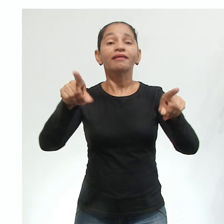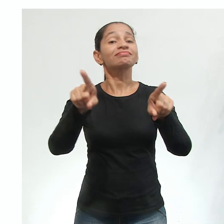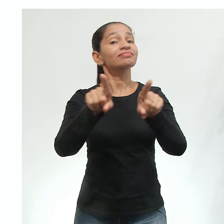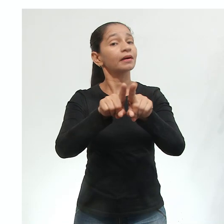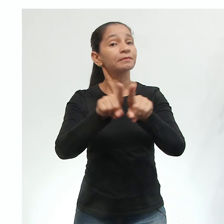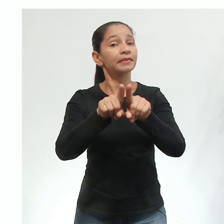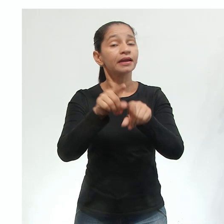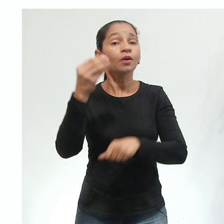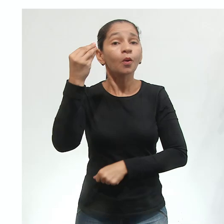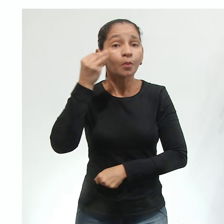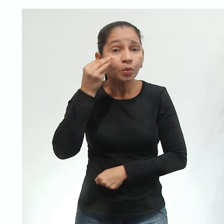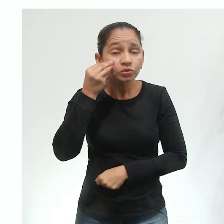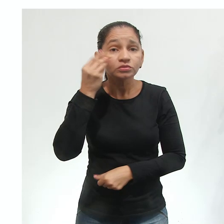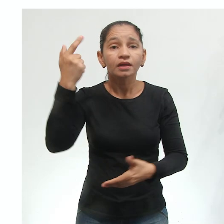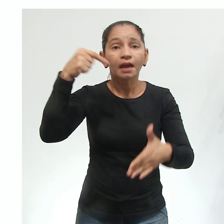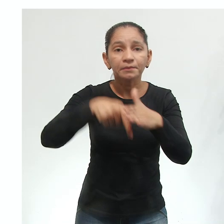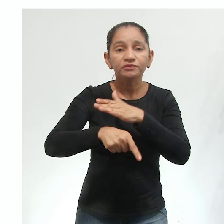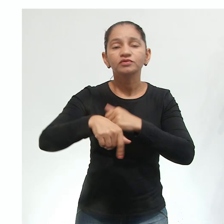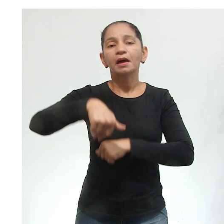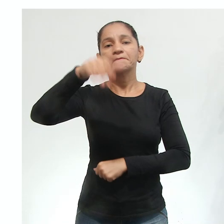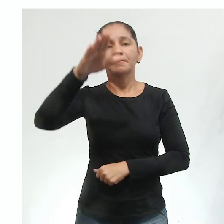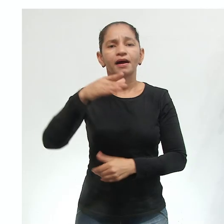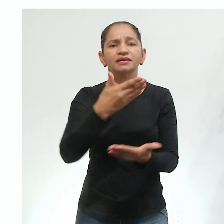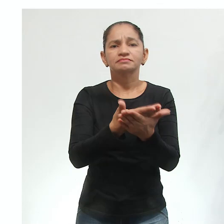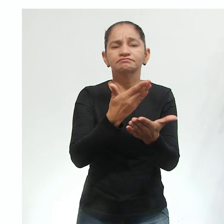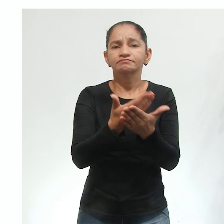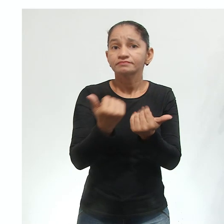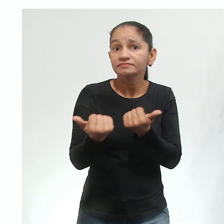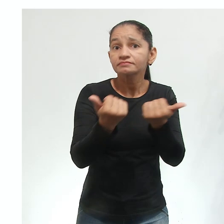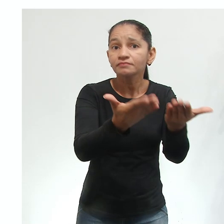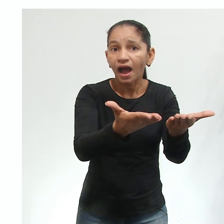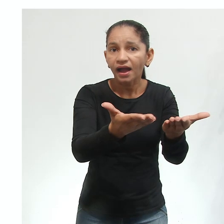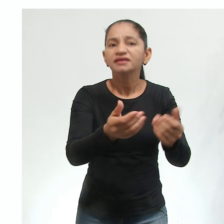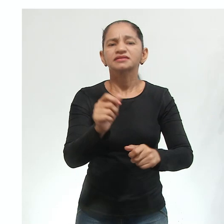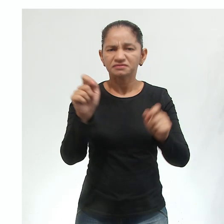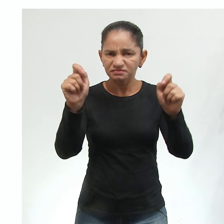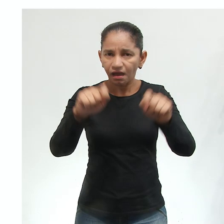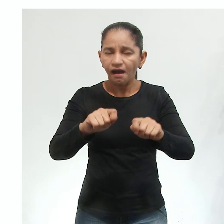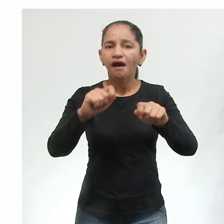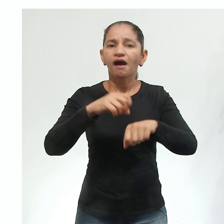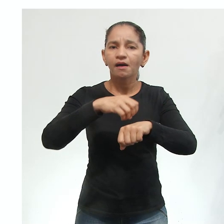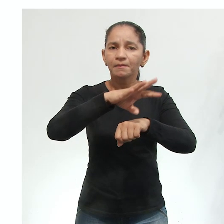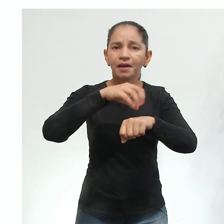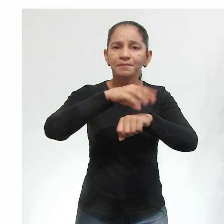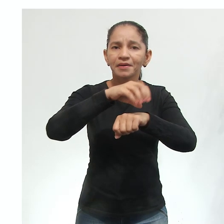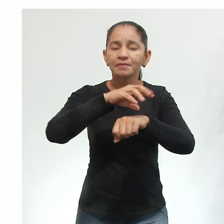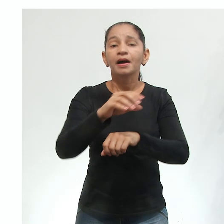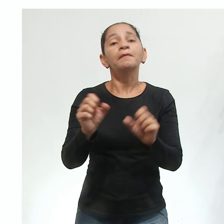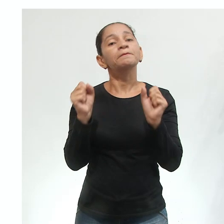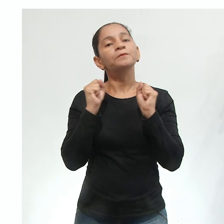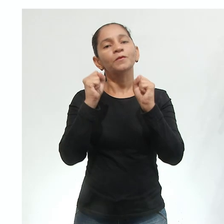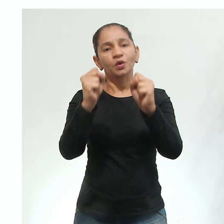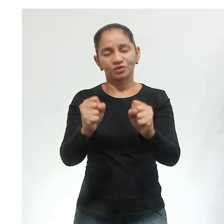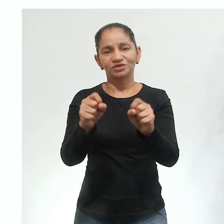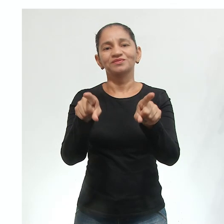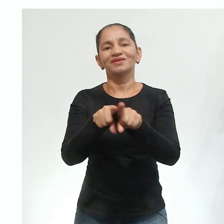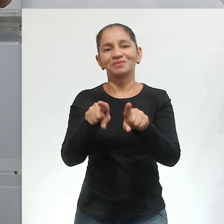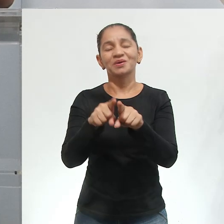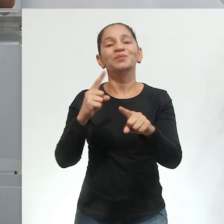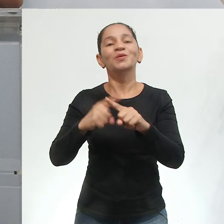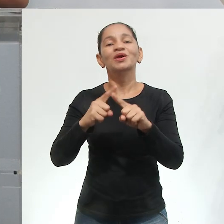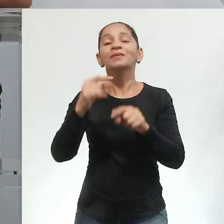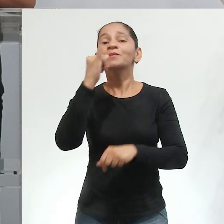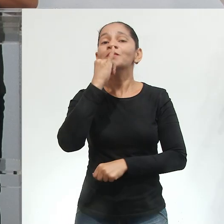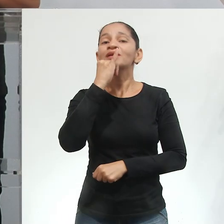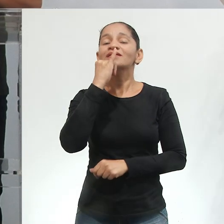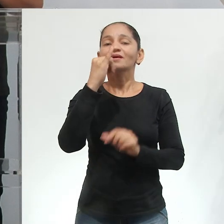aprofundamento, oportunidades para aprofundar conhecimentos e habilidades em matemática de acordo com as necessidades. Quando nós